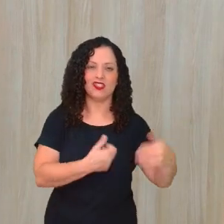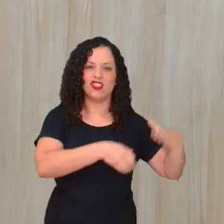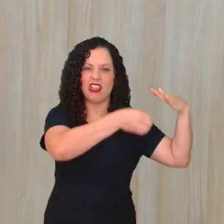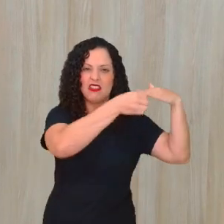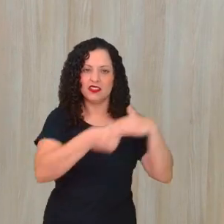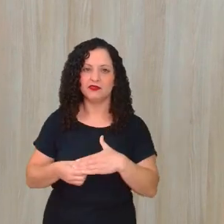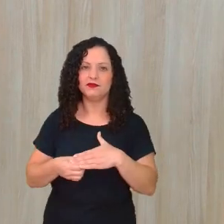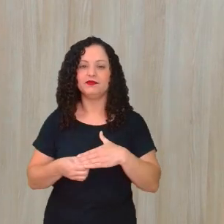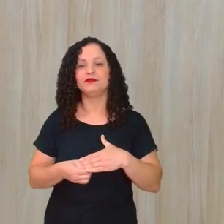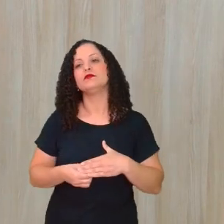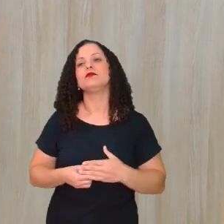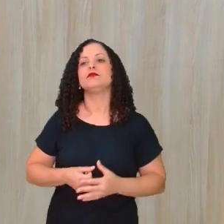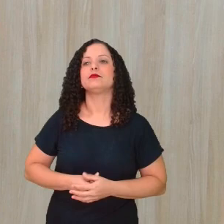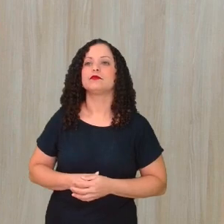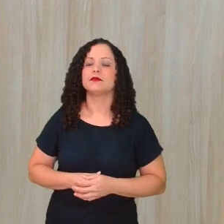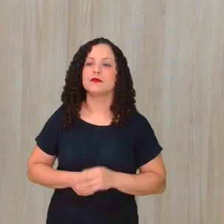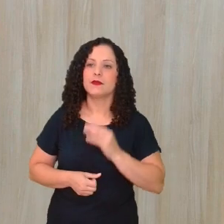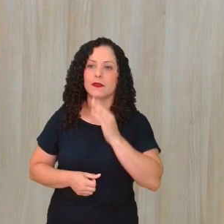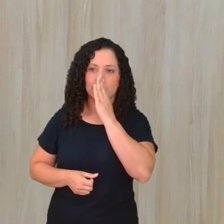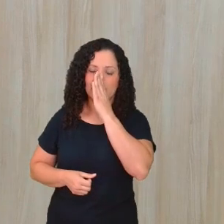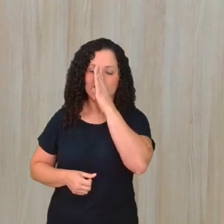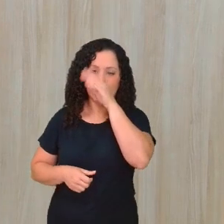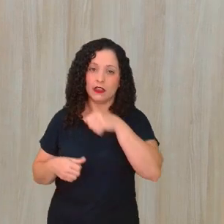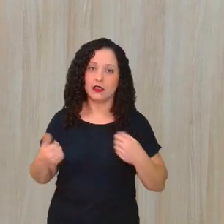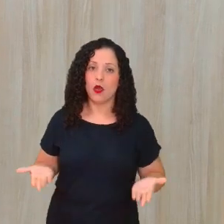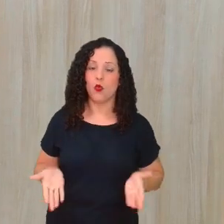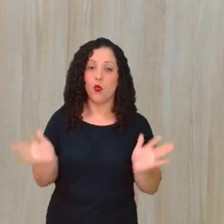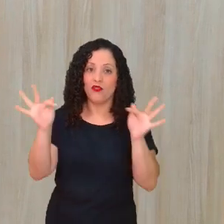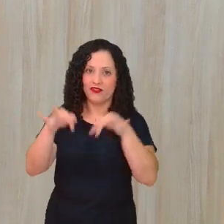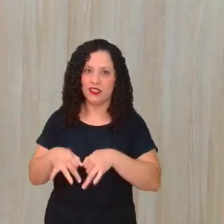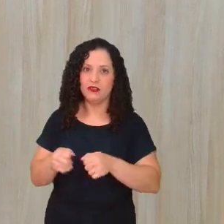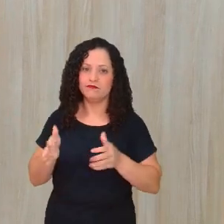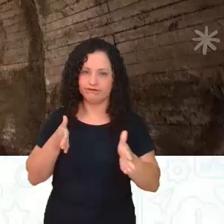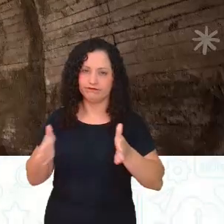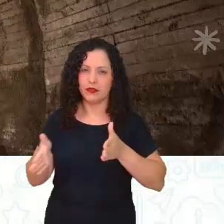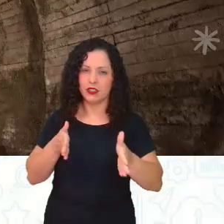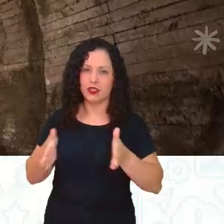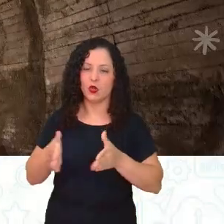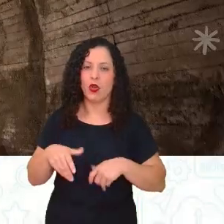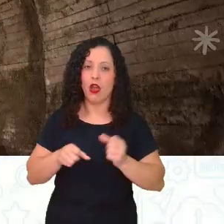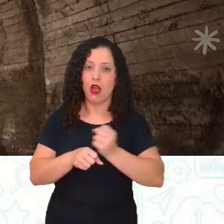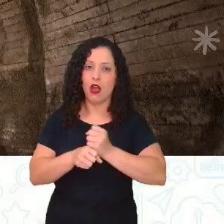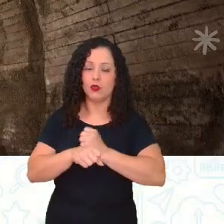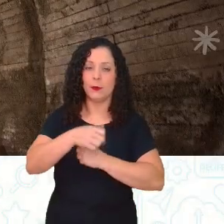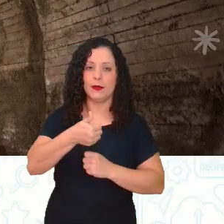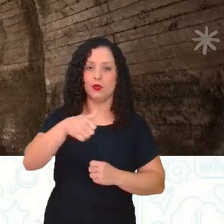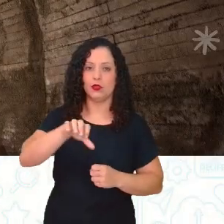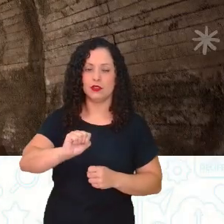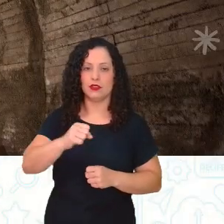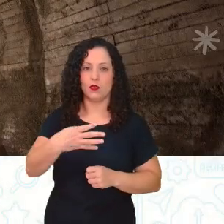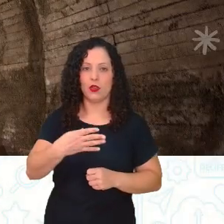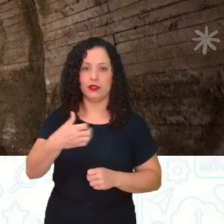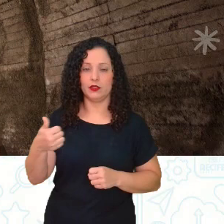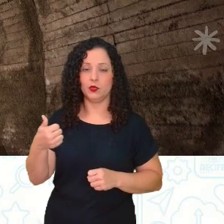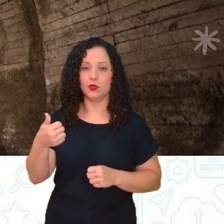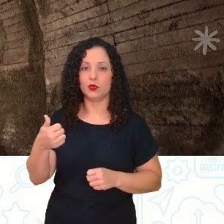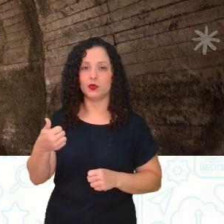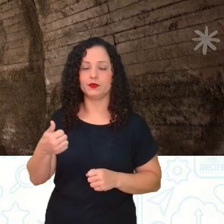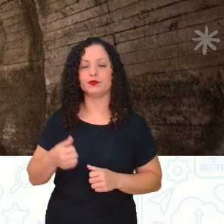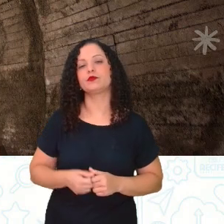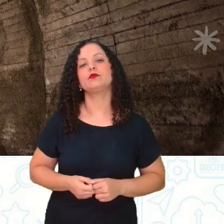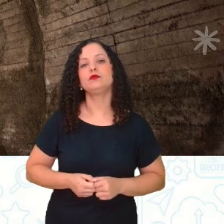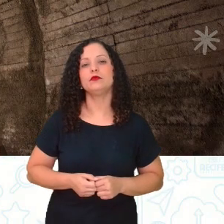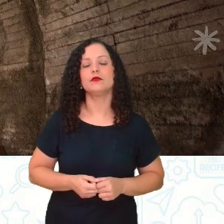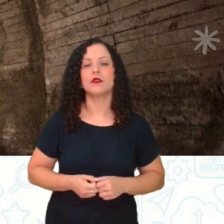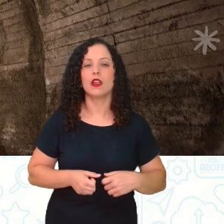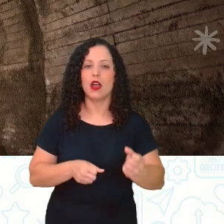fato, com mais repressão. Então, veja, o fim da revolta, né, no mesmo ano aí de 1841,